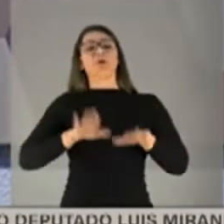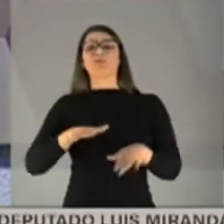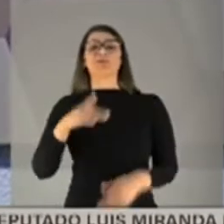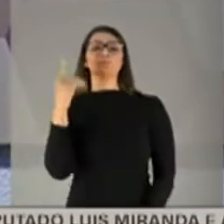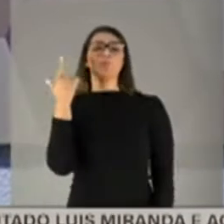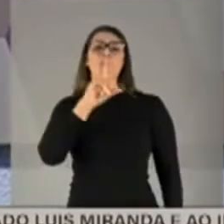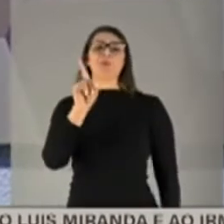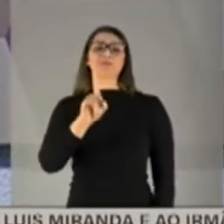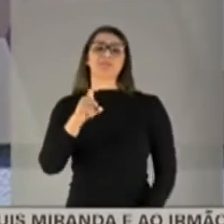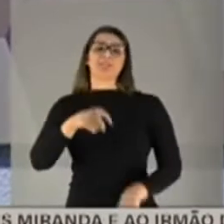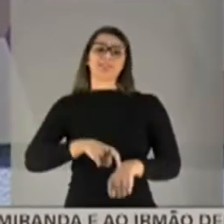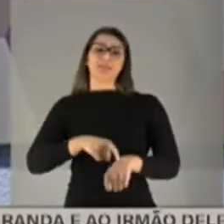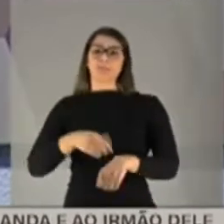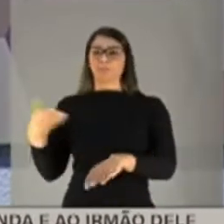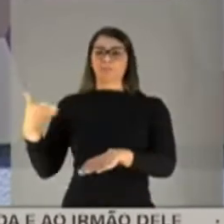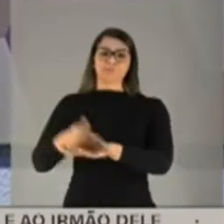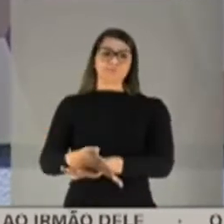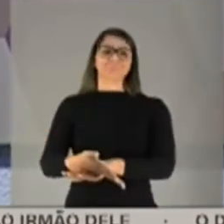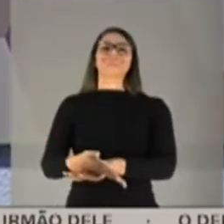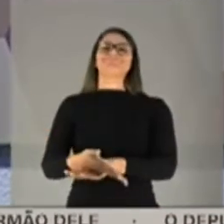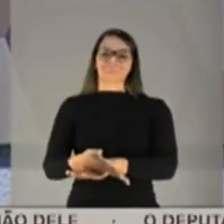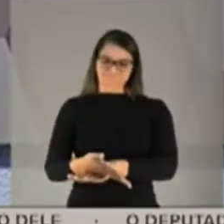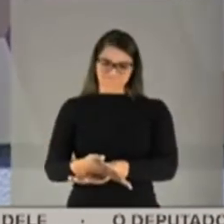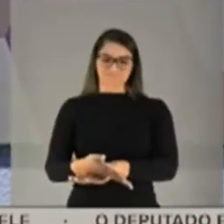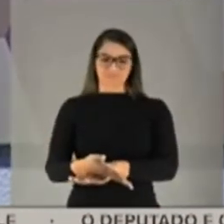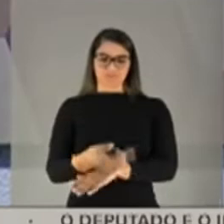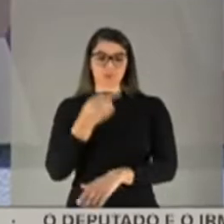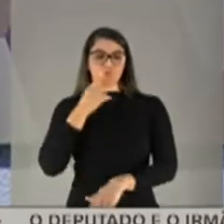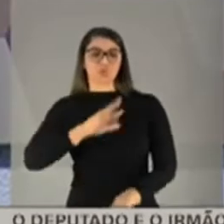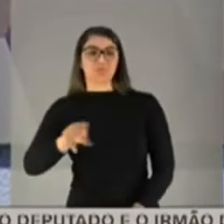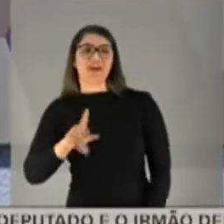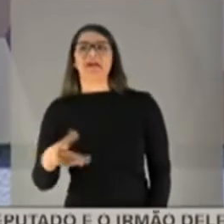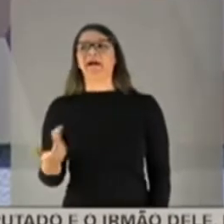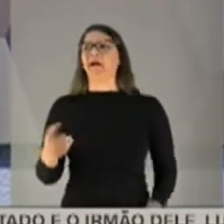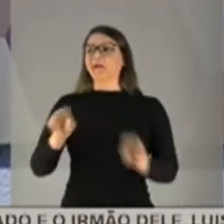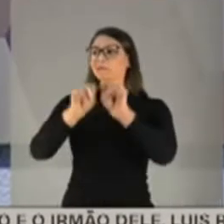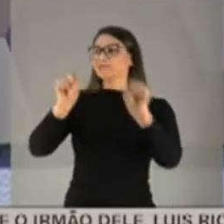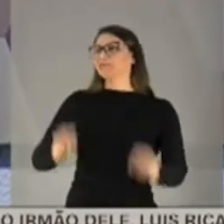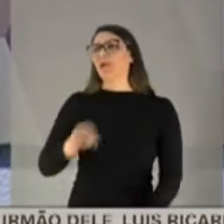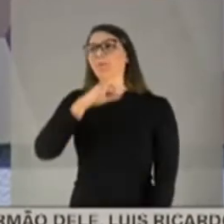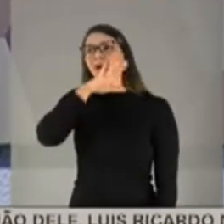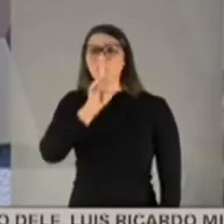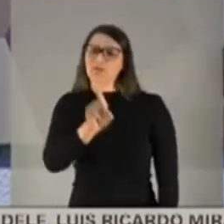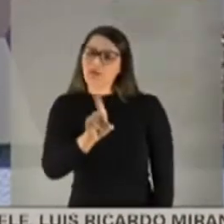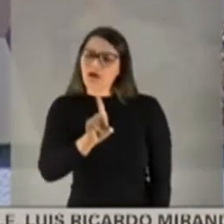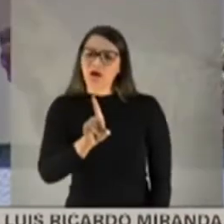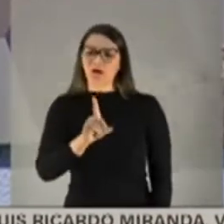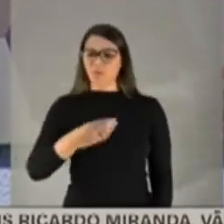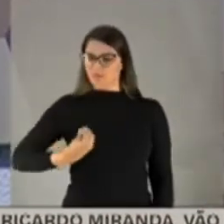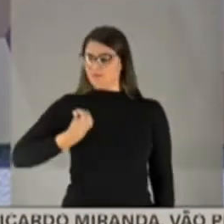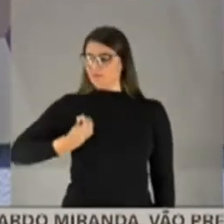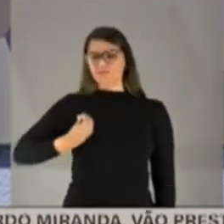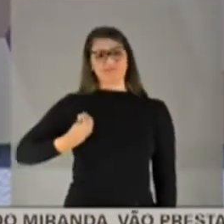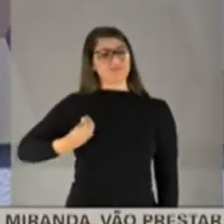conseguido acesso a tempo. Isso que quer dizer? Isso, eu não estou dizendo isso para dizer que o sistema público é ruim. Muito pelo contrário, vivi a minha vida